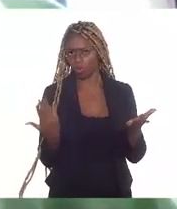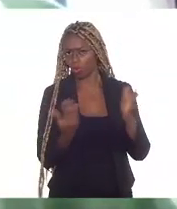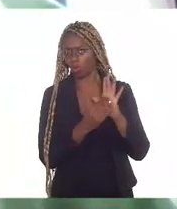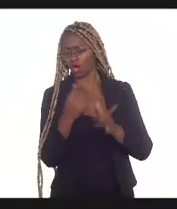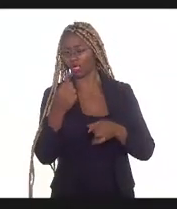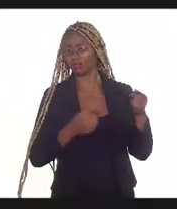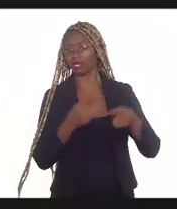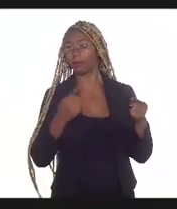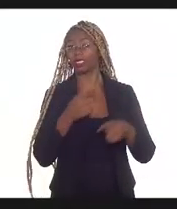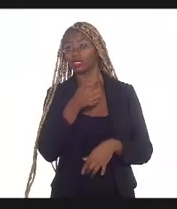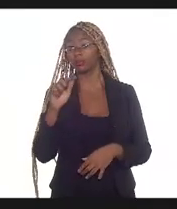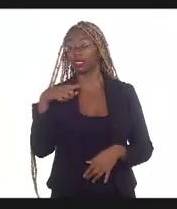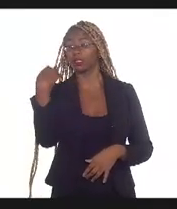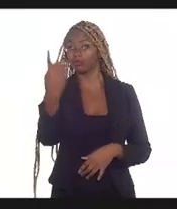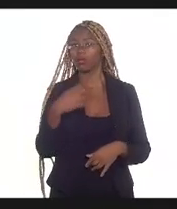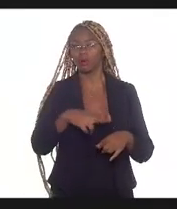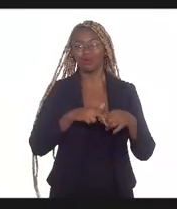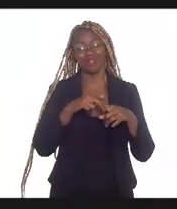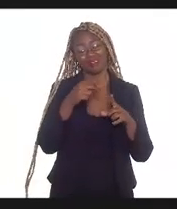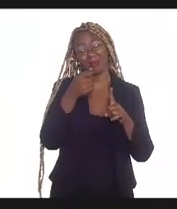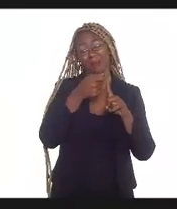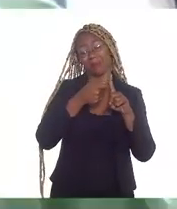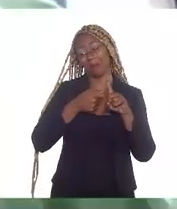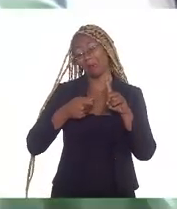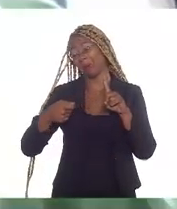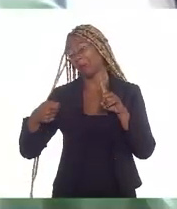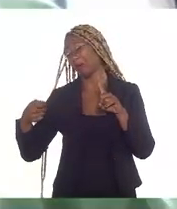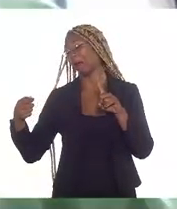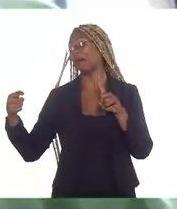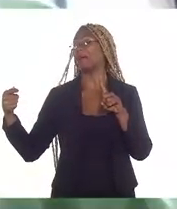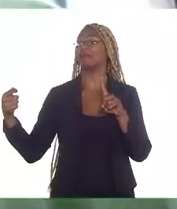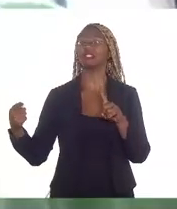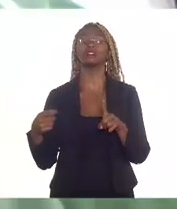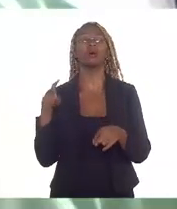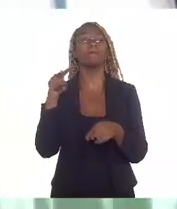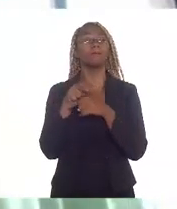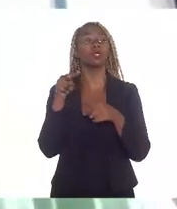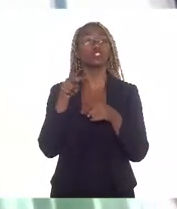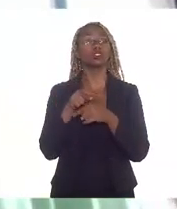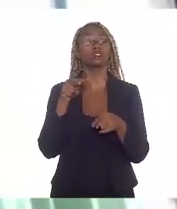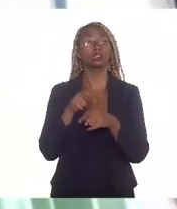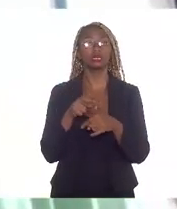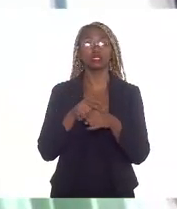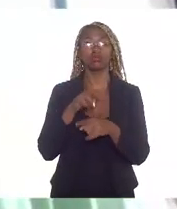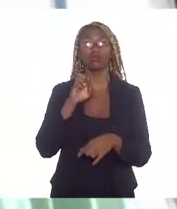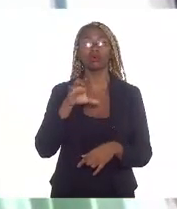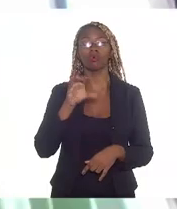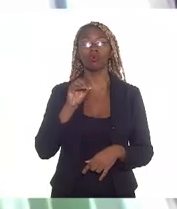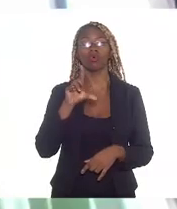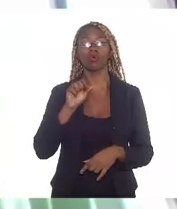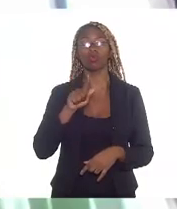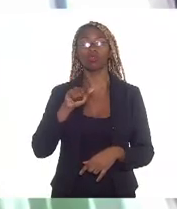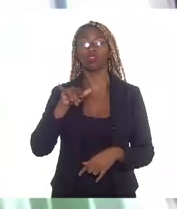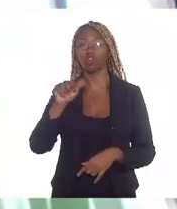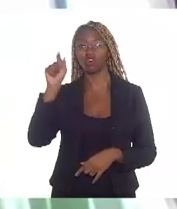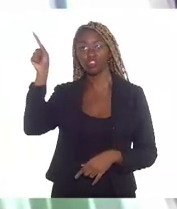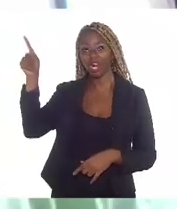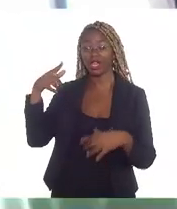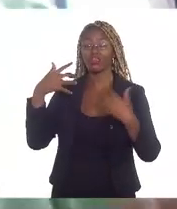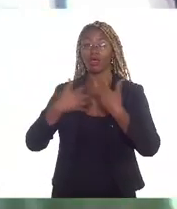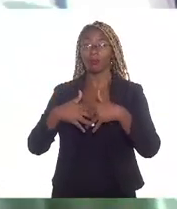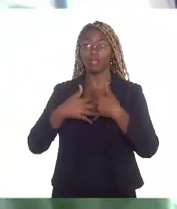há alguns meses, sobre uma proteção ecológica em Petrópolis, que a nossa equipe já teve 3 discussões com a